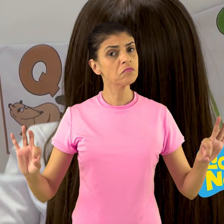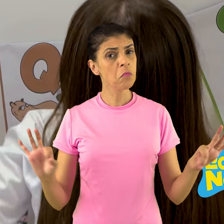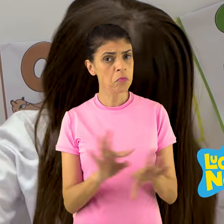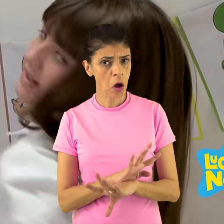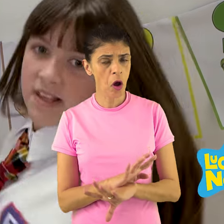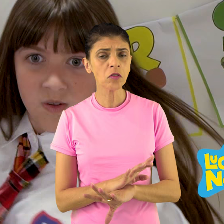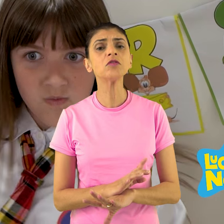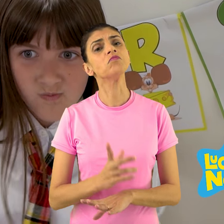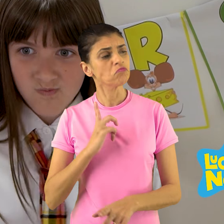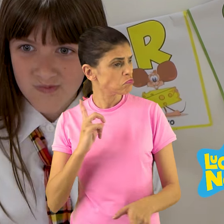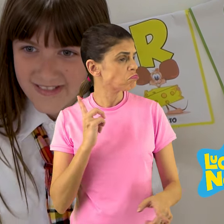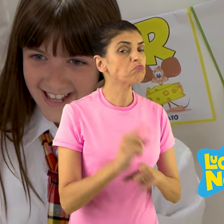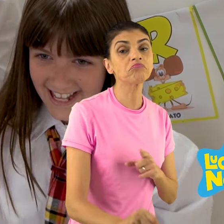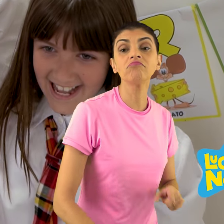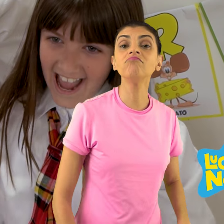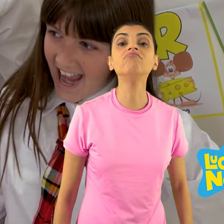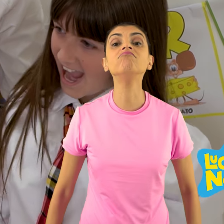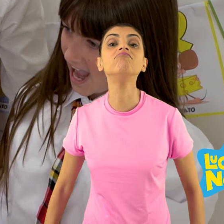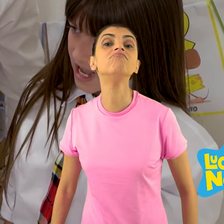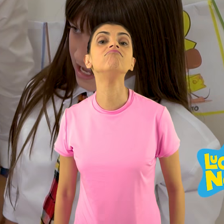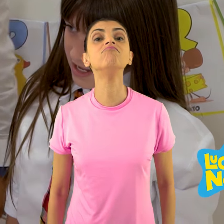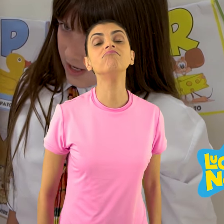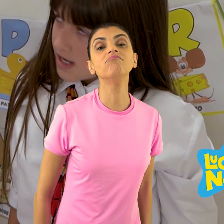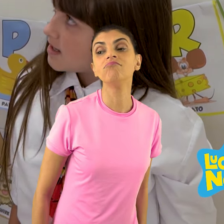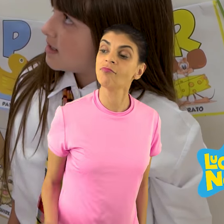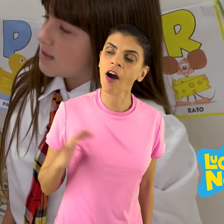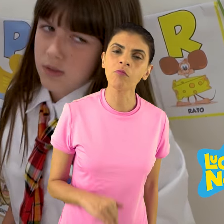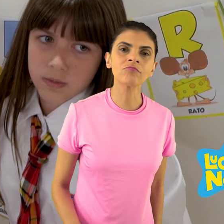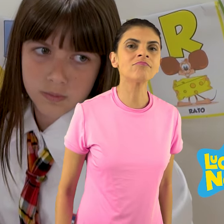não? Aí vamos nós.